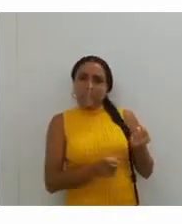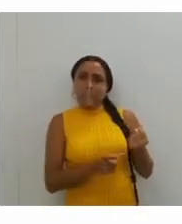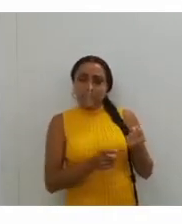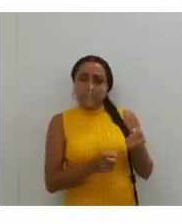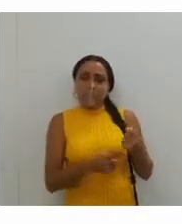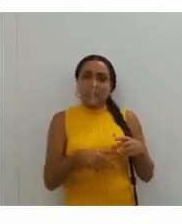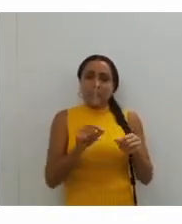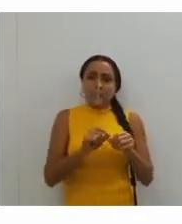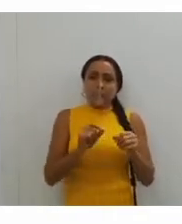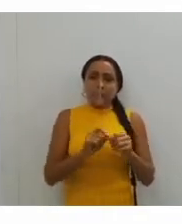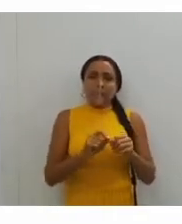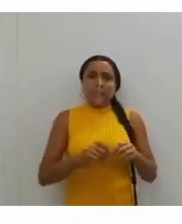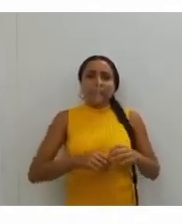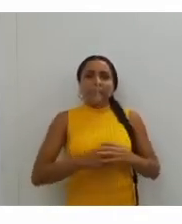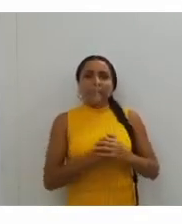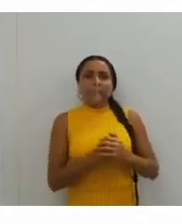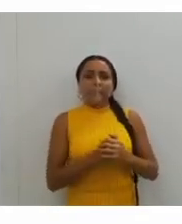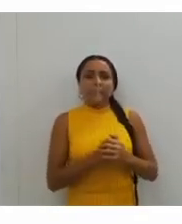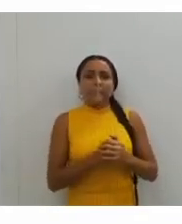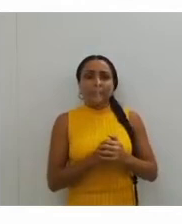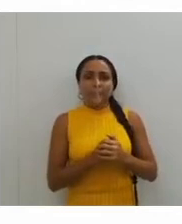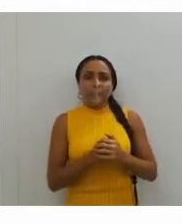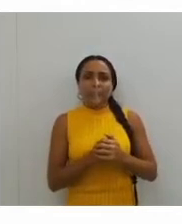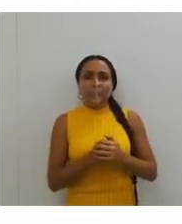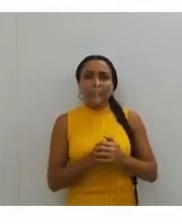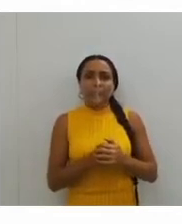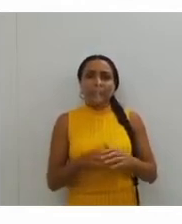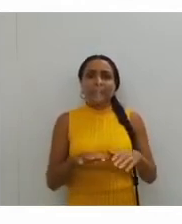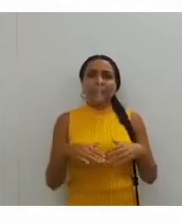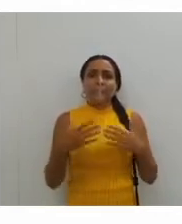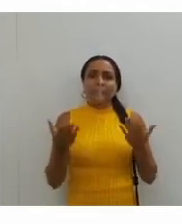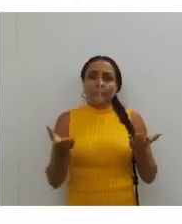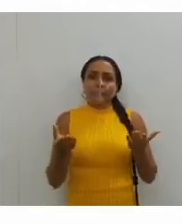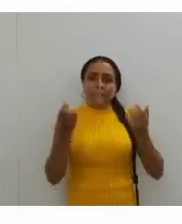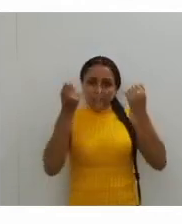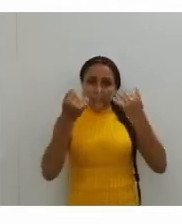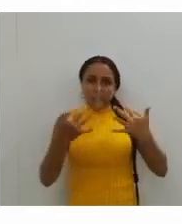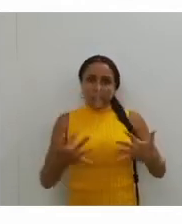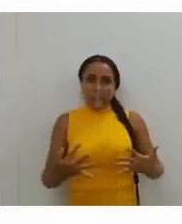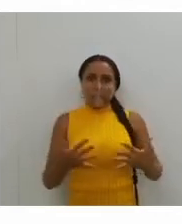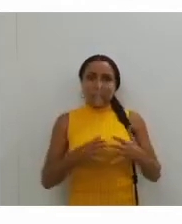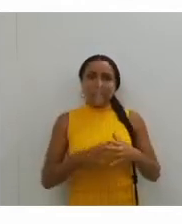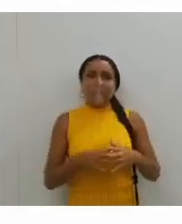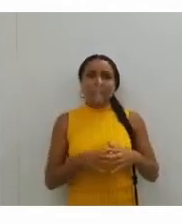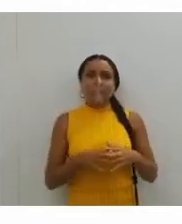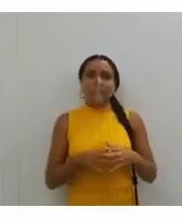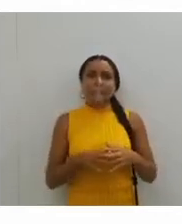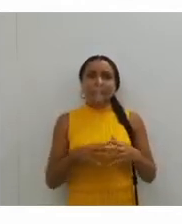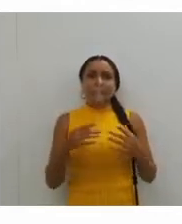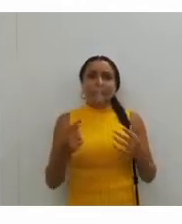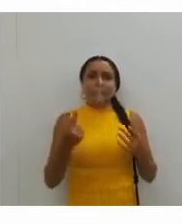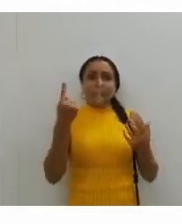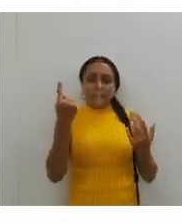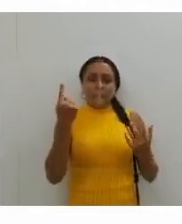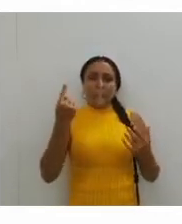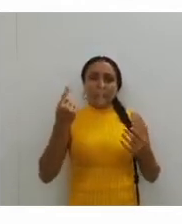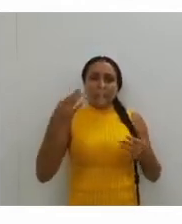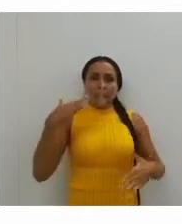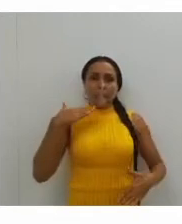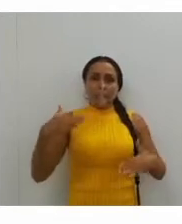operador. Vejamos, abençoado, vamos exercitar uma aplicação de polias. Um corpo